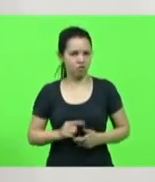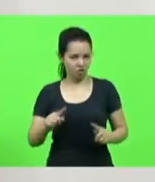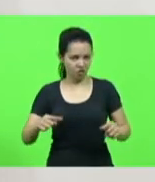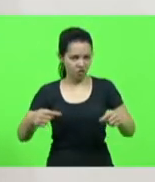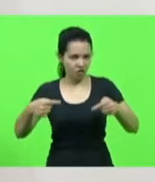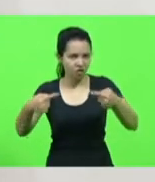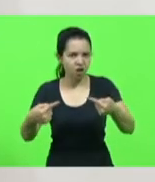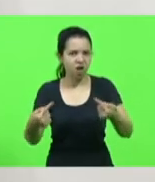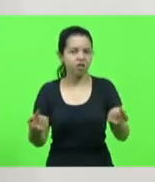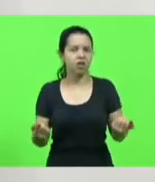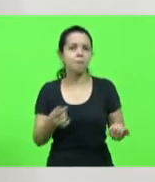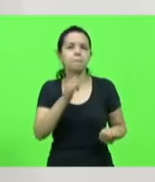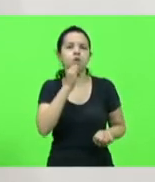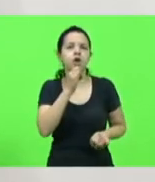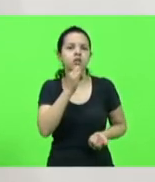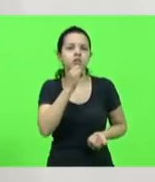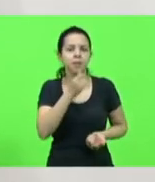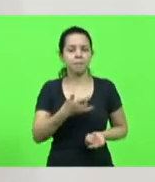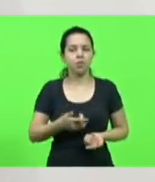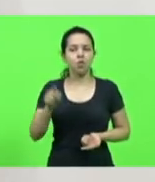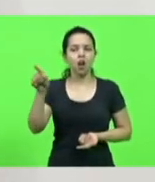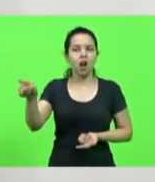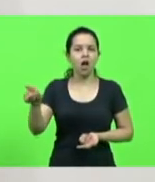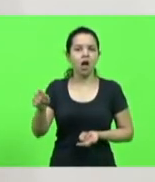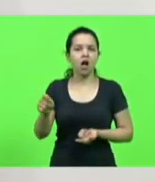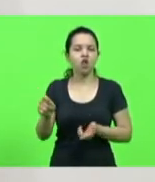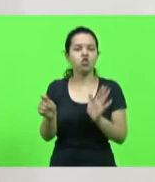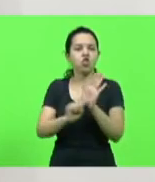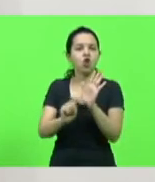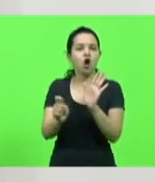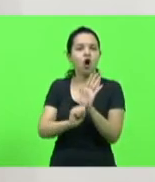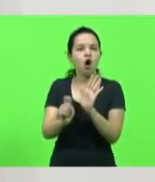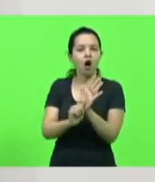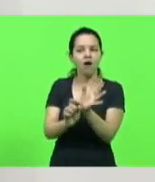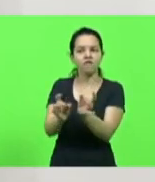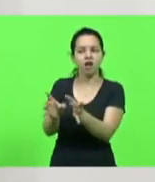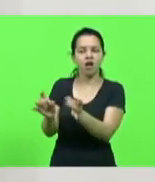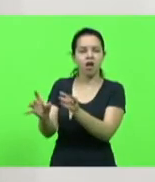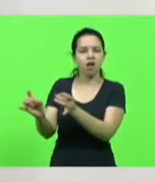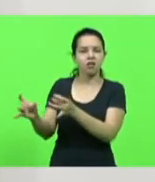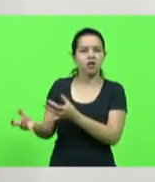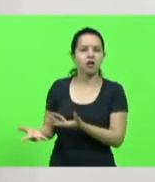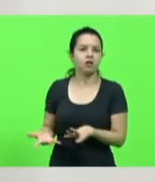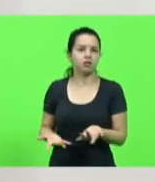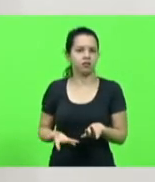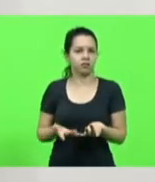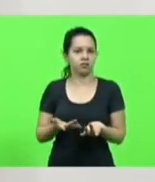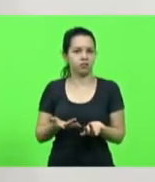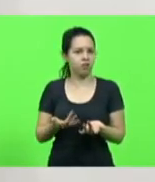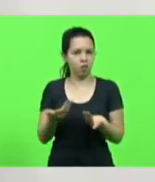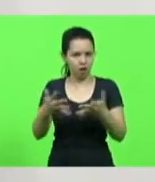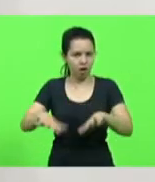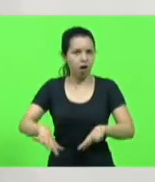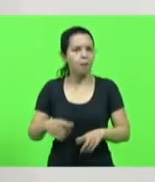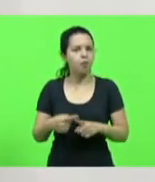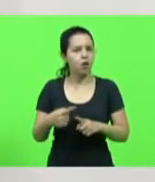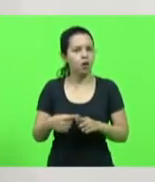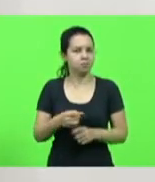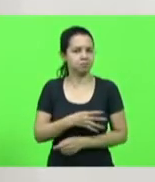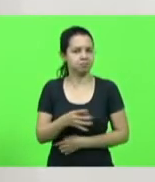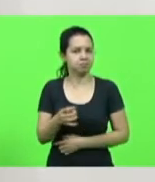o tráfico de drogas? O tráfico de drogas não querem enfrentar por quê? Tem medo ou